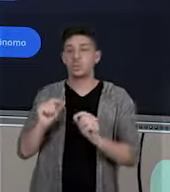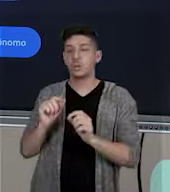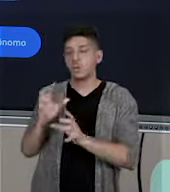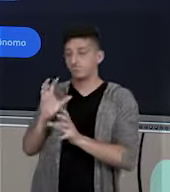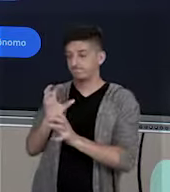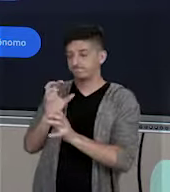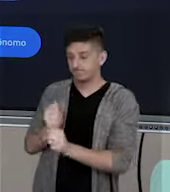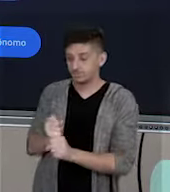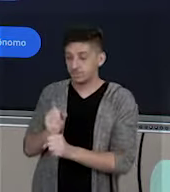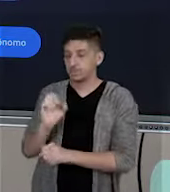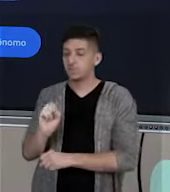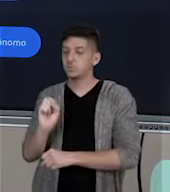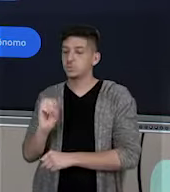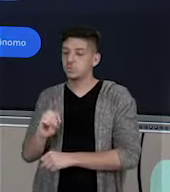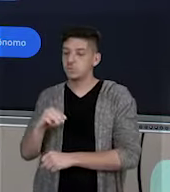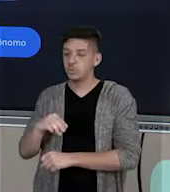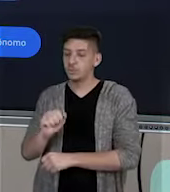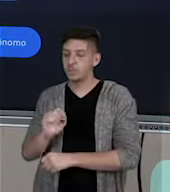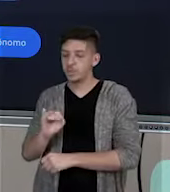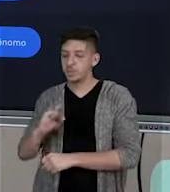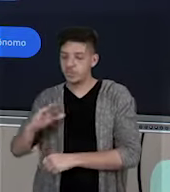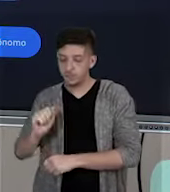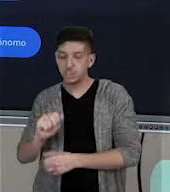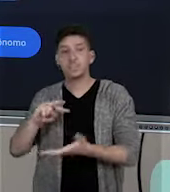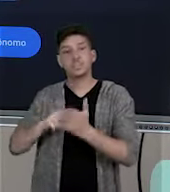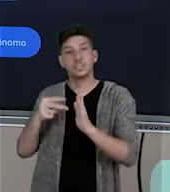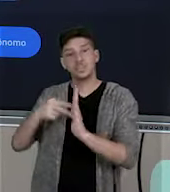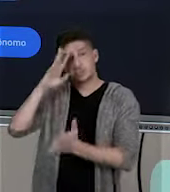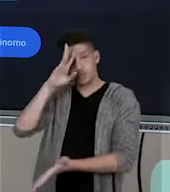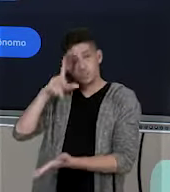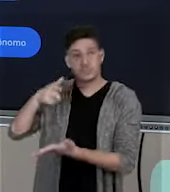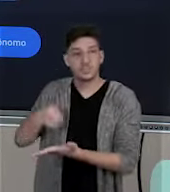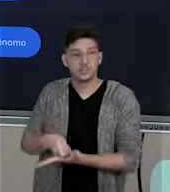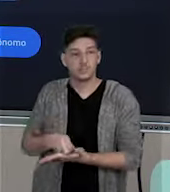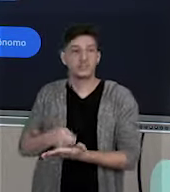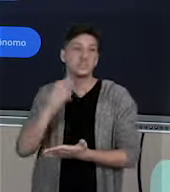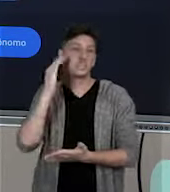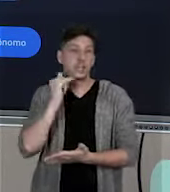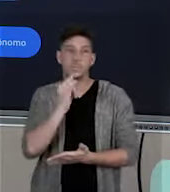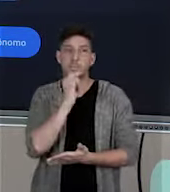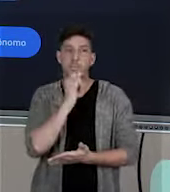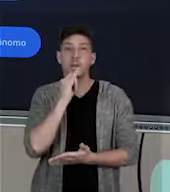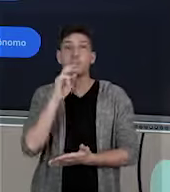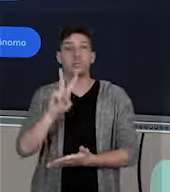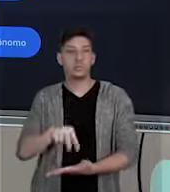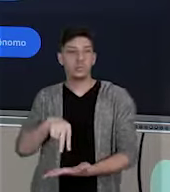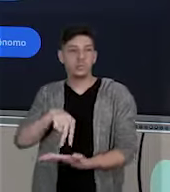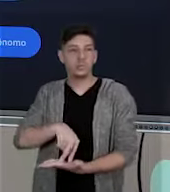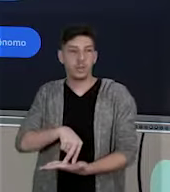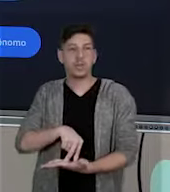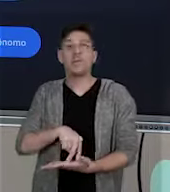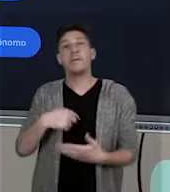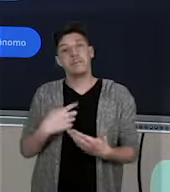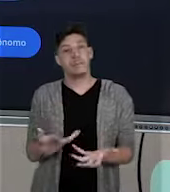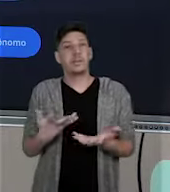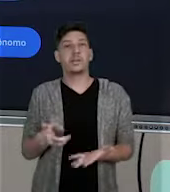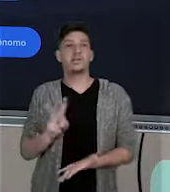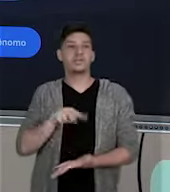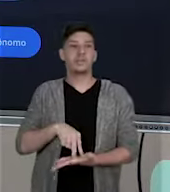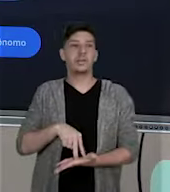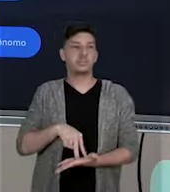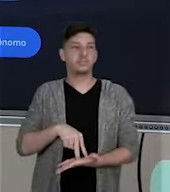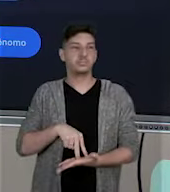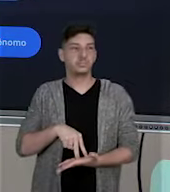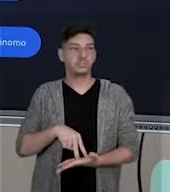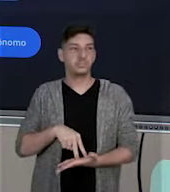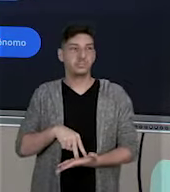aquela que a gente toma as decisões, a gente sabe as decisões que está tomando. Então, por exemplo, eu estou de pé, né, escolhi estar na postura de pé,